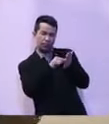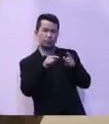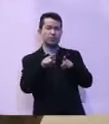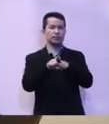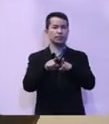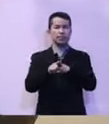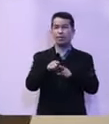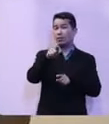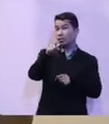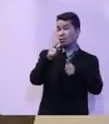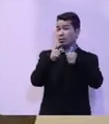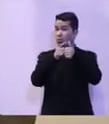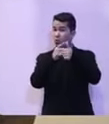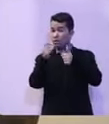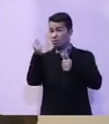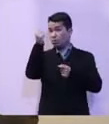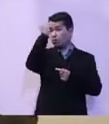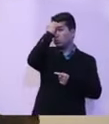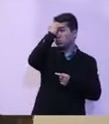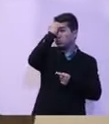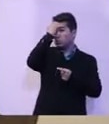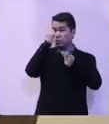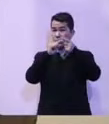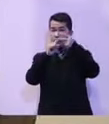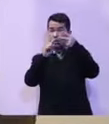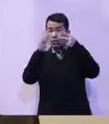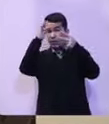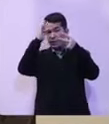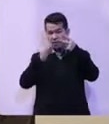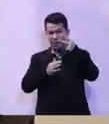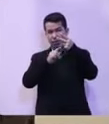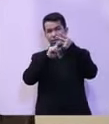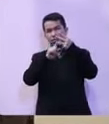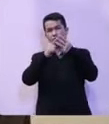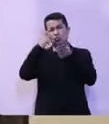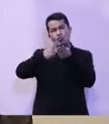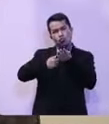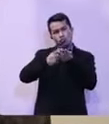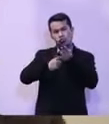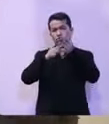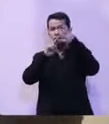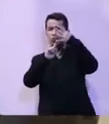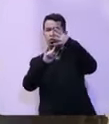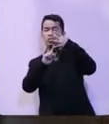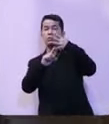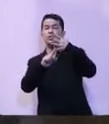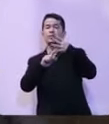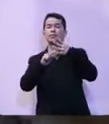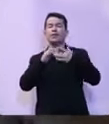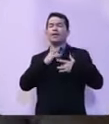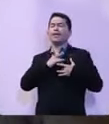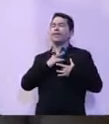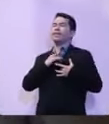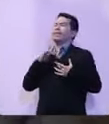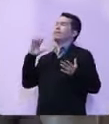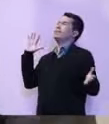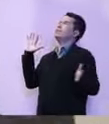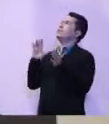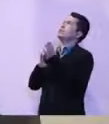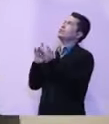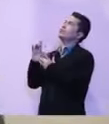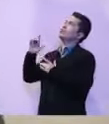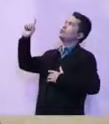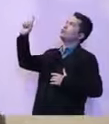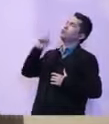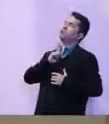coisas, arrependimento, fé, compromisso e permissão para Jesus